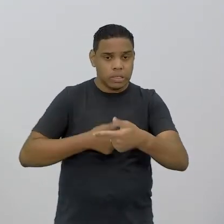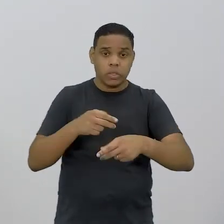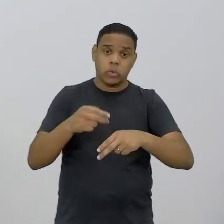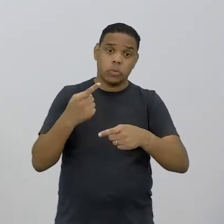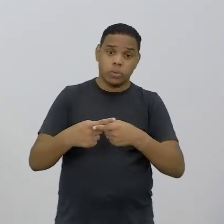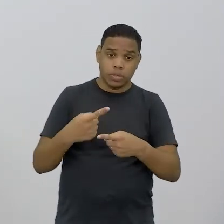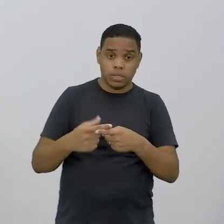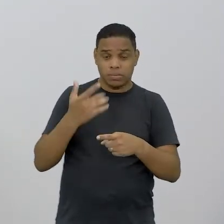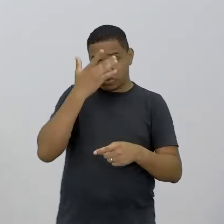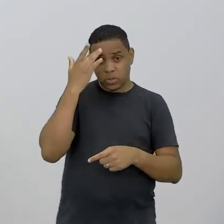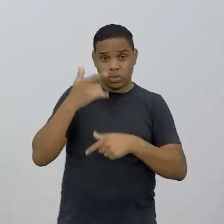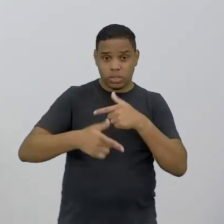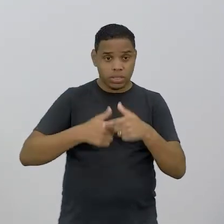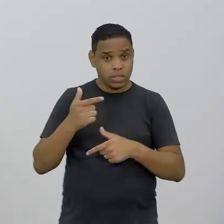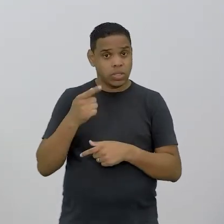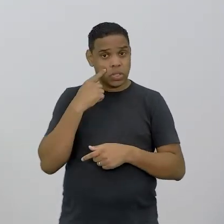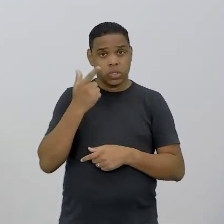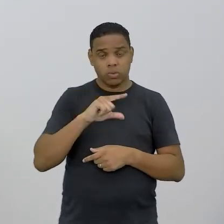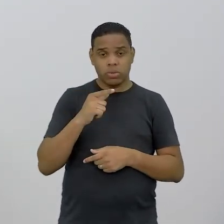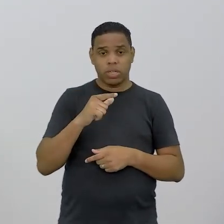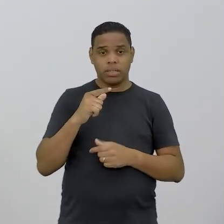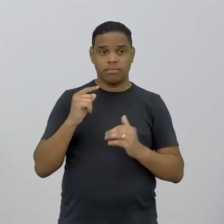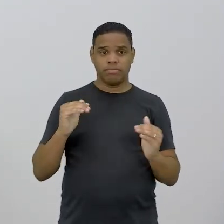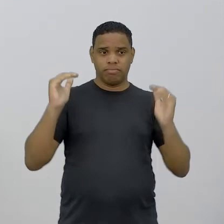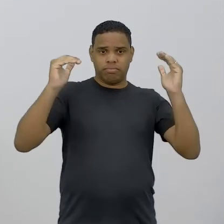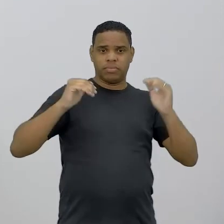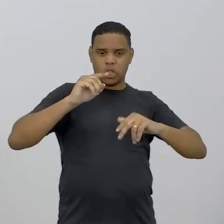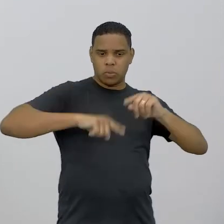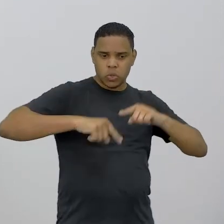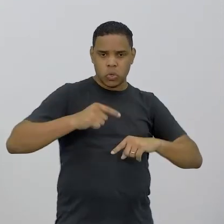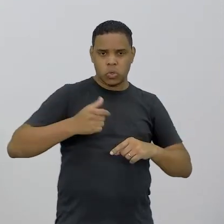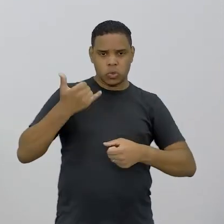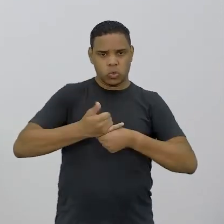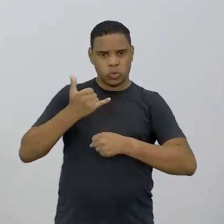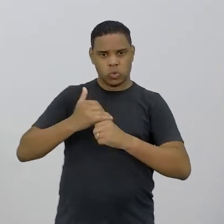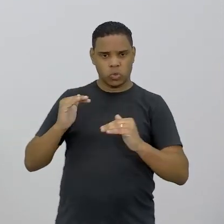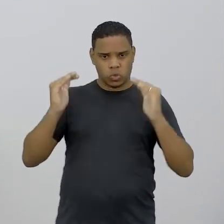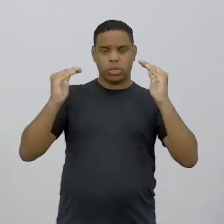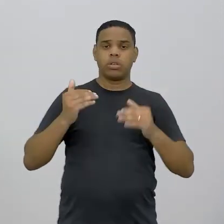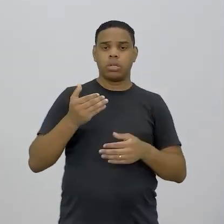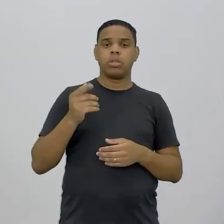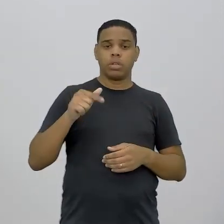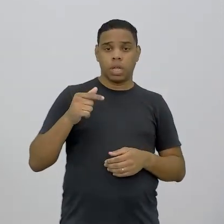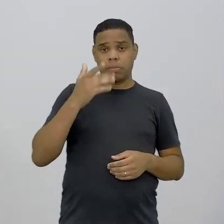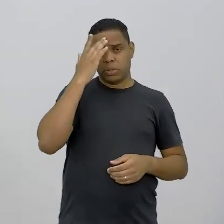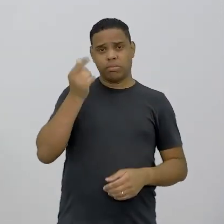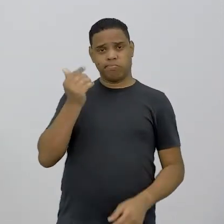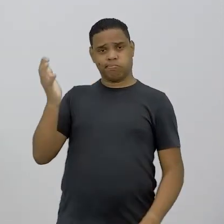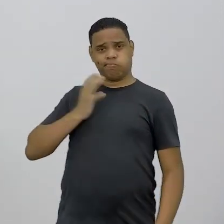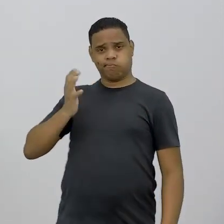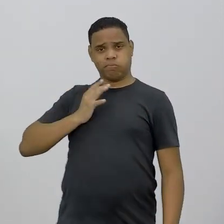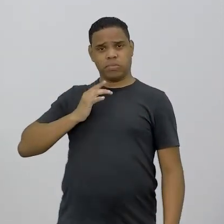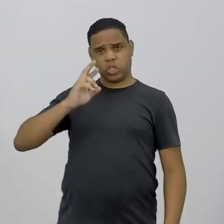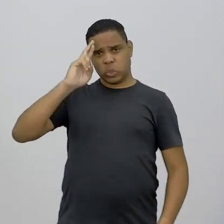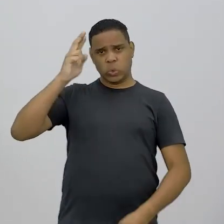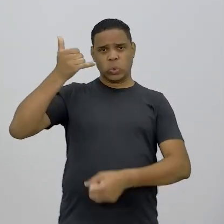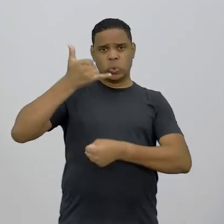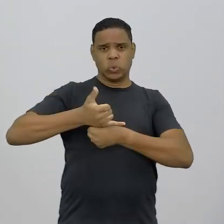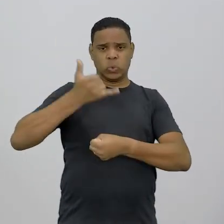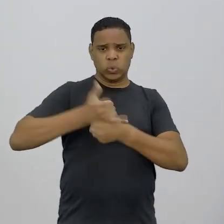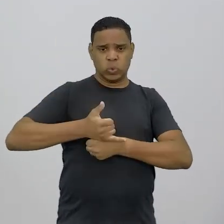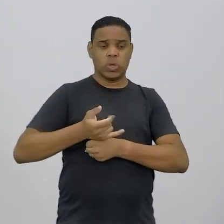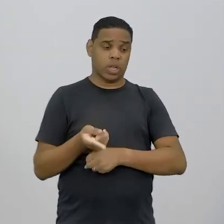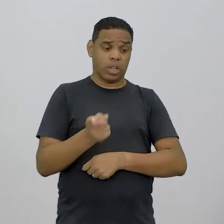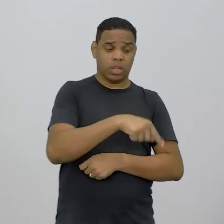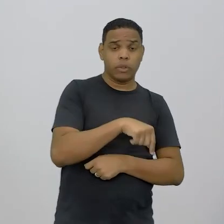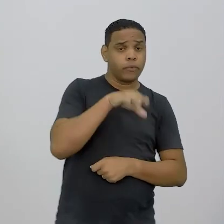porque os trabalhadores eles não detêm os meios de produção, quem é proprietário são os burgueses, e porque eles não detêm esses meios de